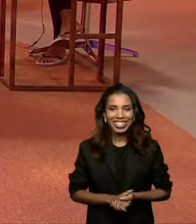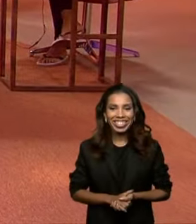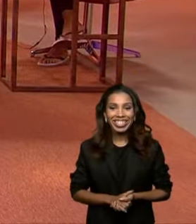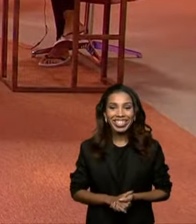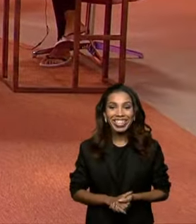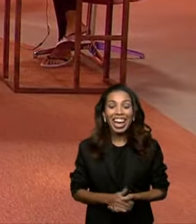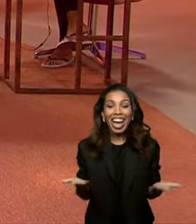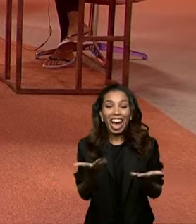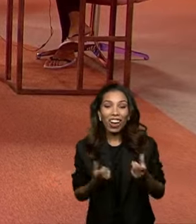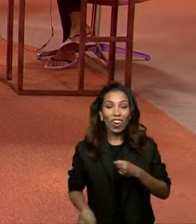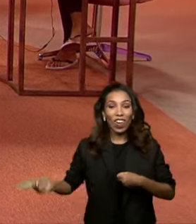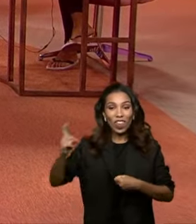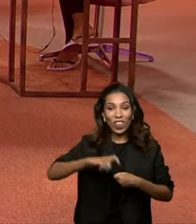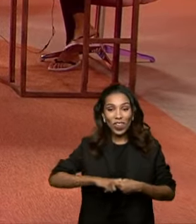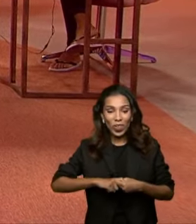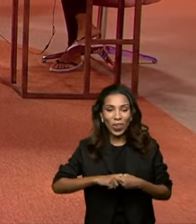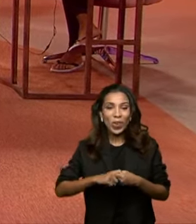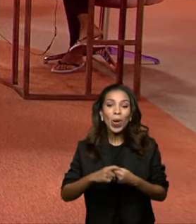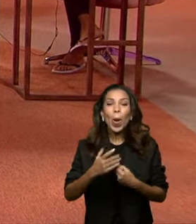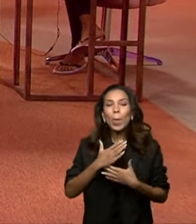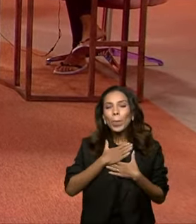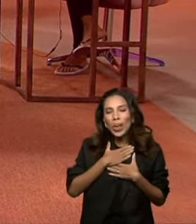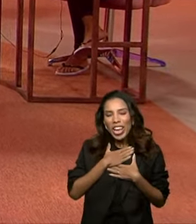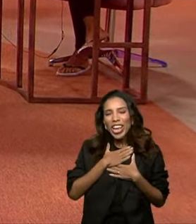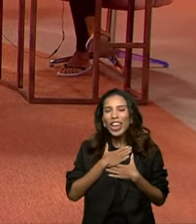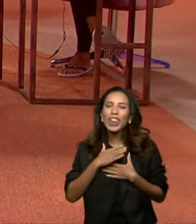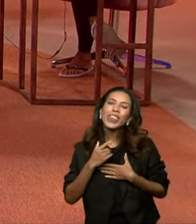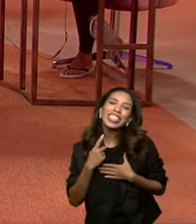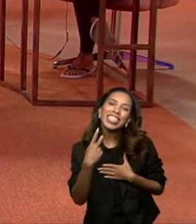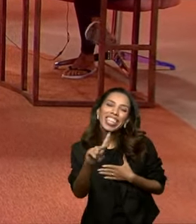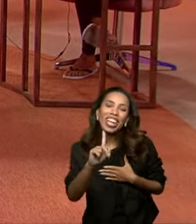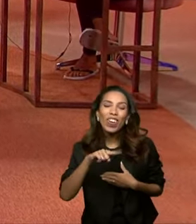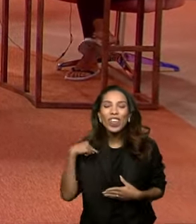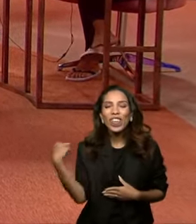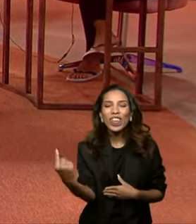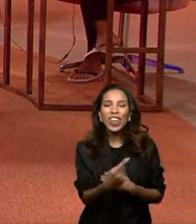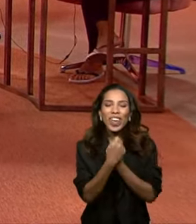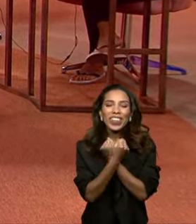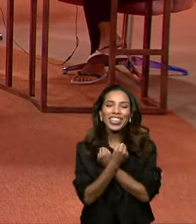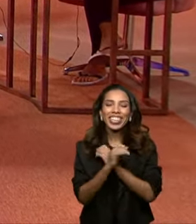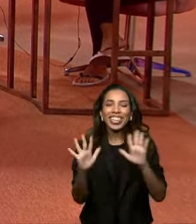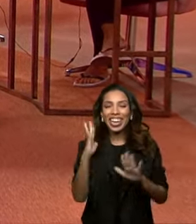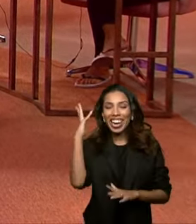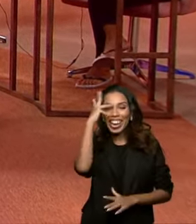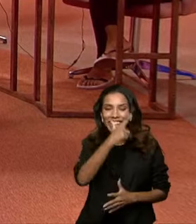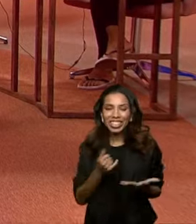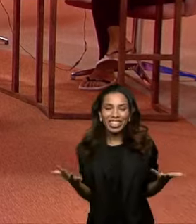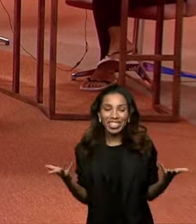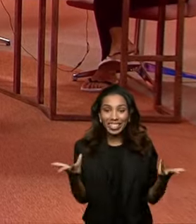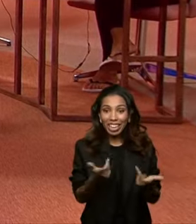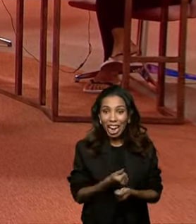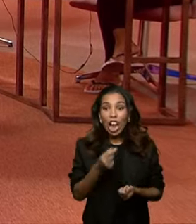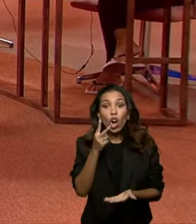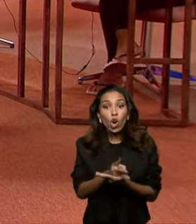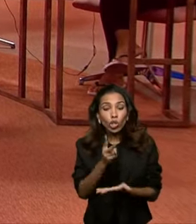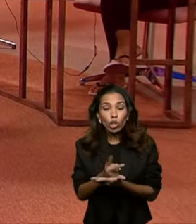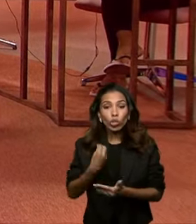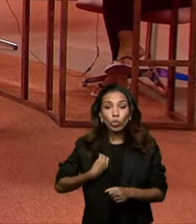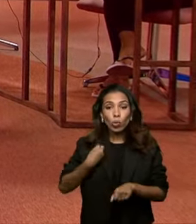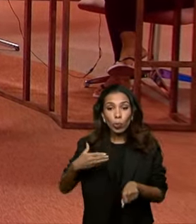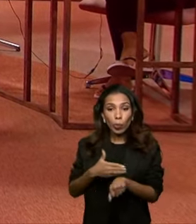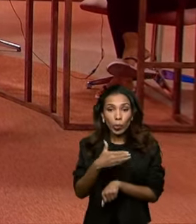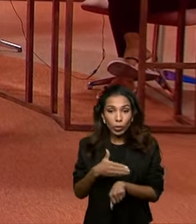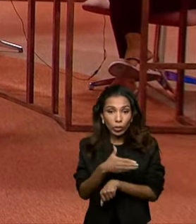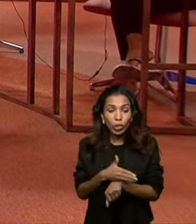E a gente está de volta com o meu, com o seu, com o nosso Sem Censura, lindo, maravilhoso. Continue participando que a gente